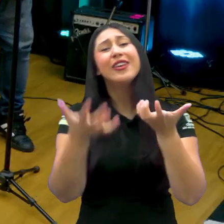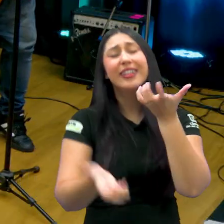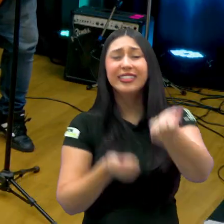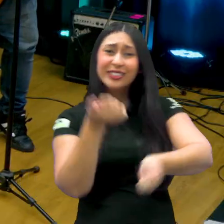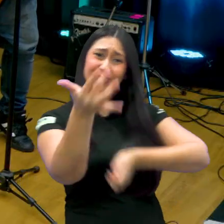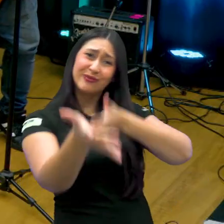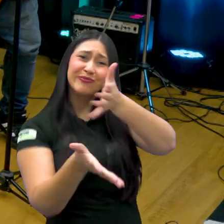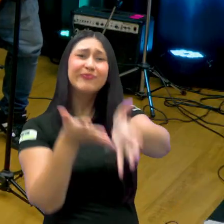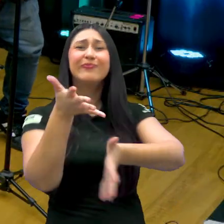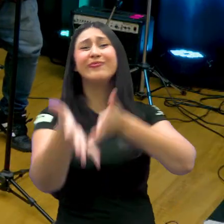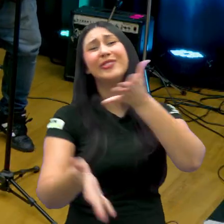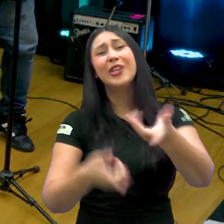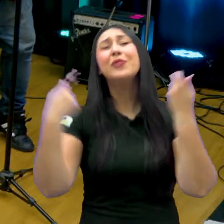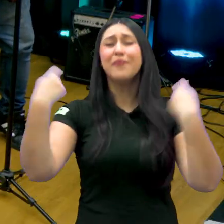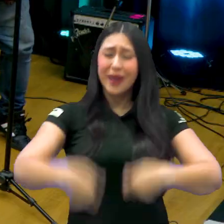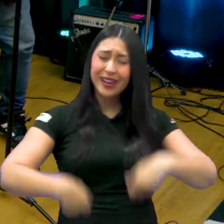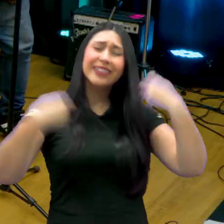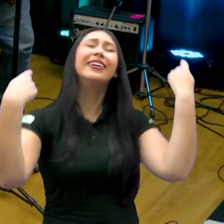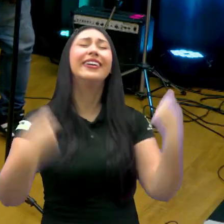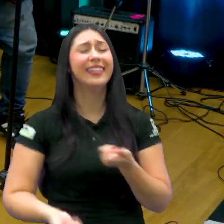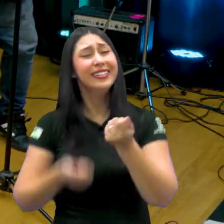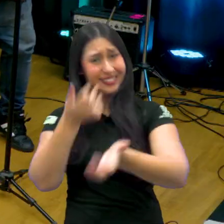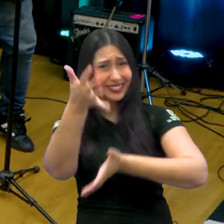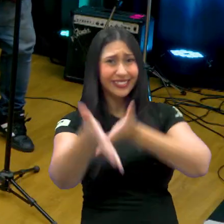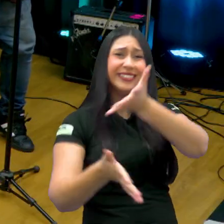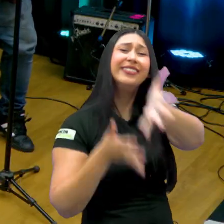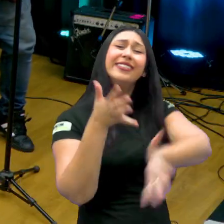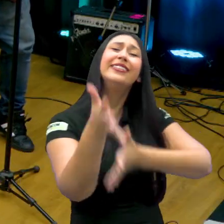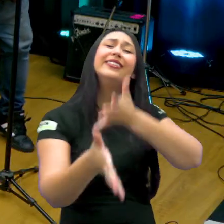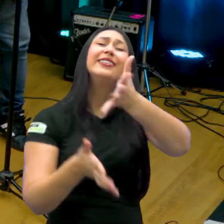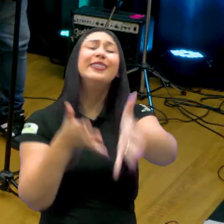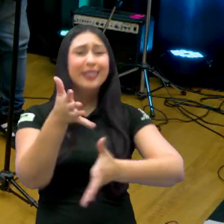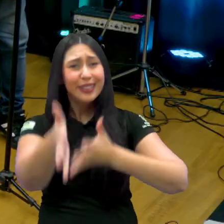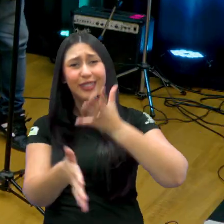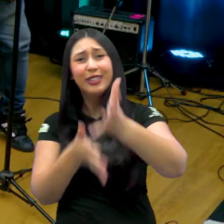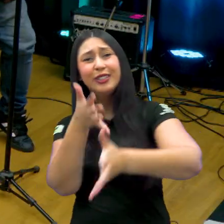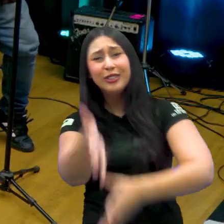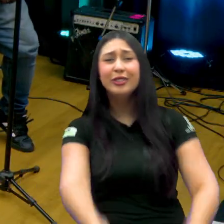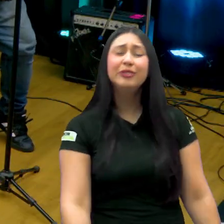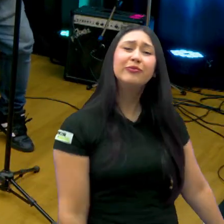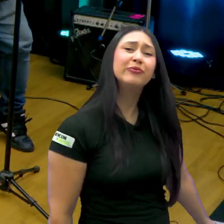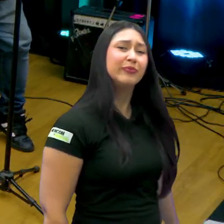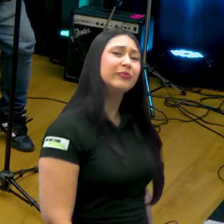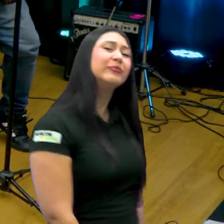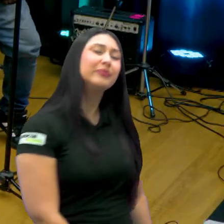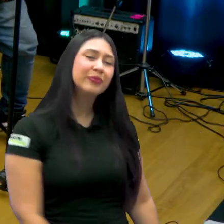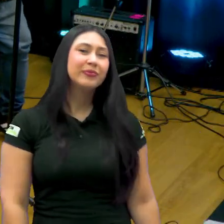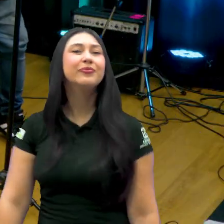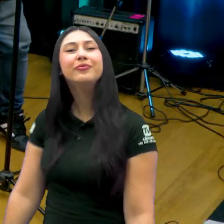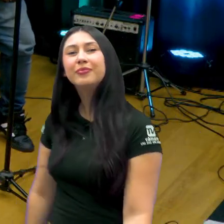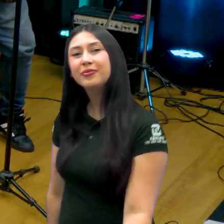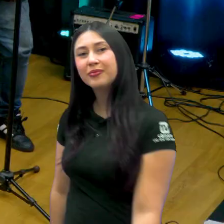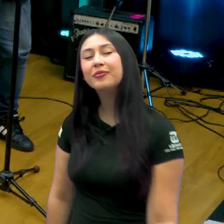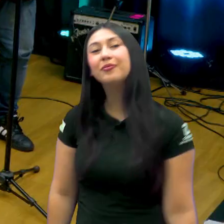Eu só queria te dizer, eu precisava te dizer.